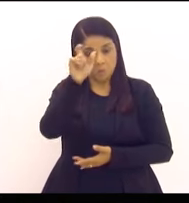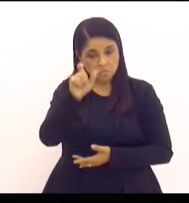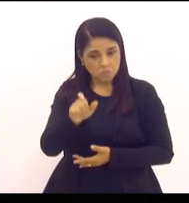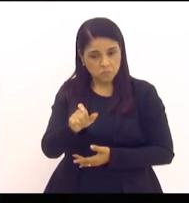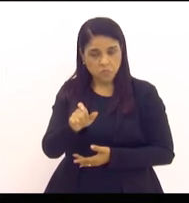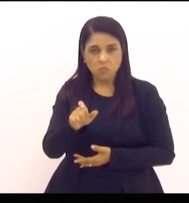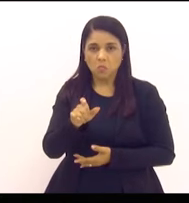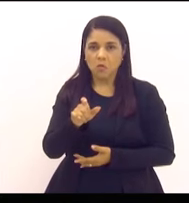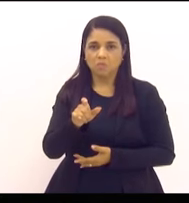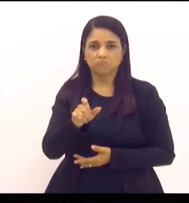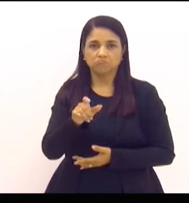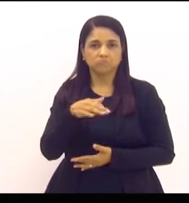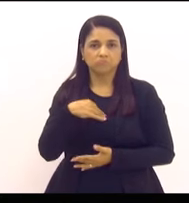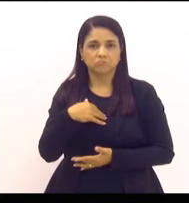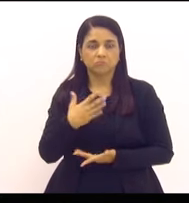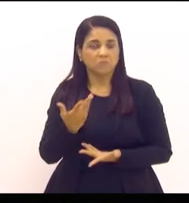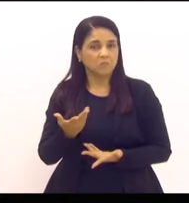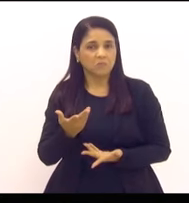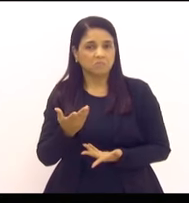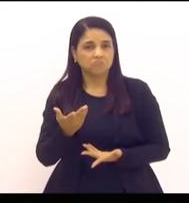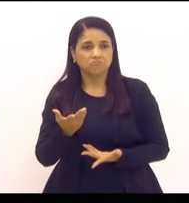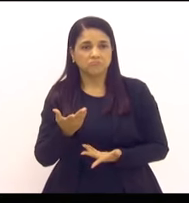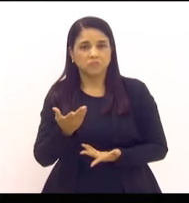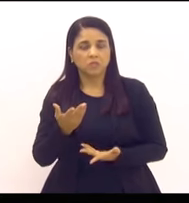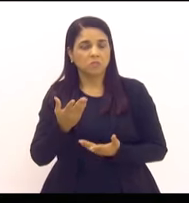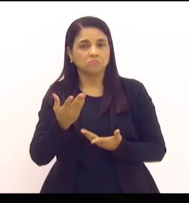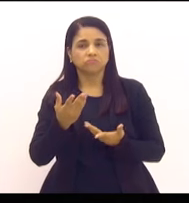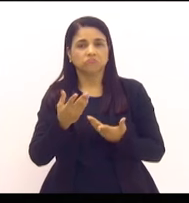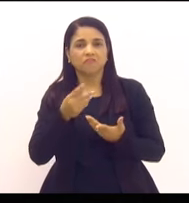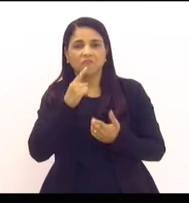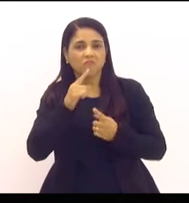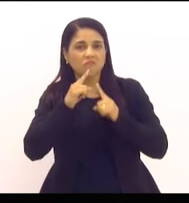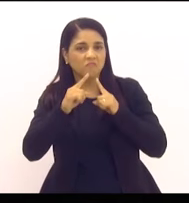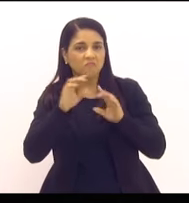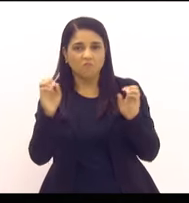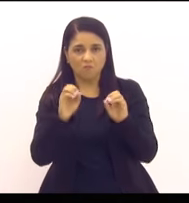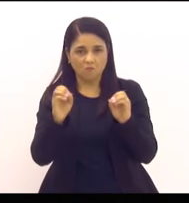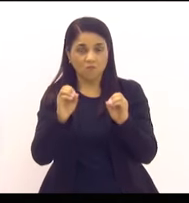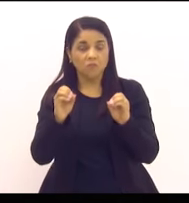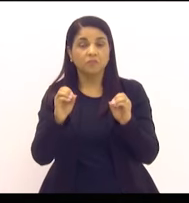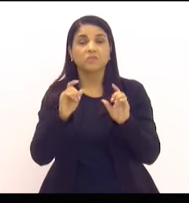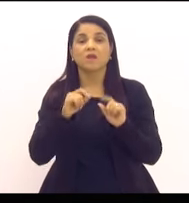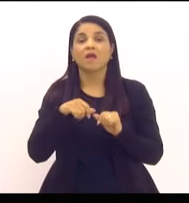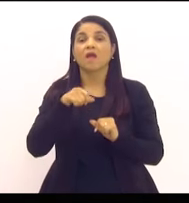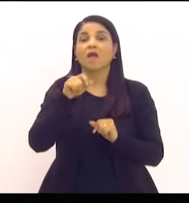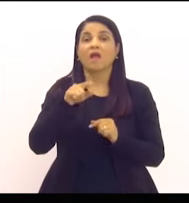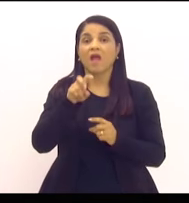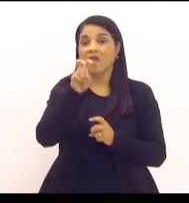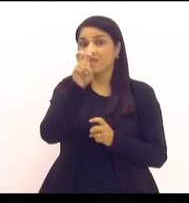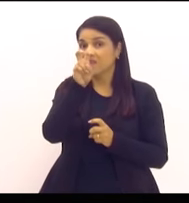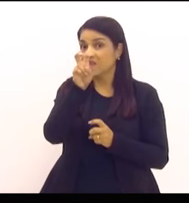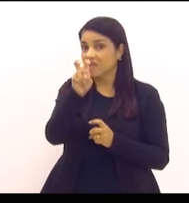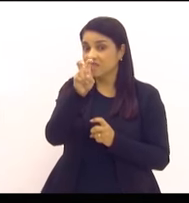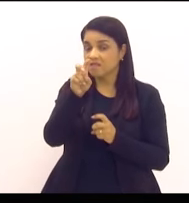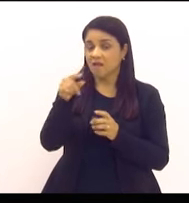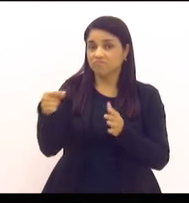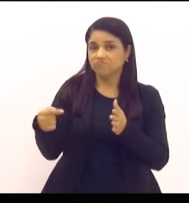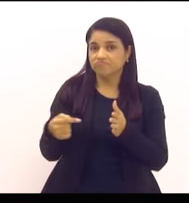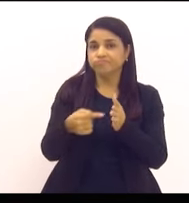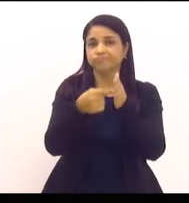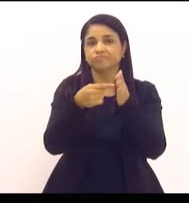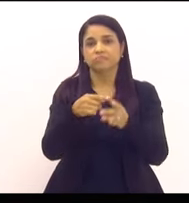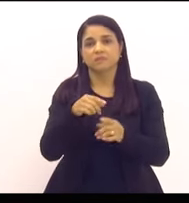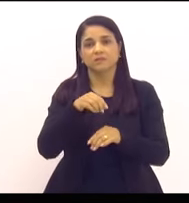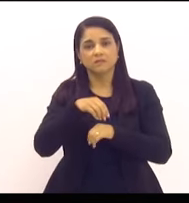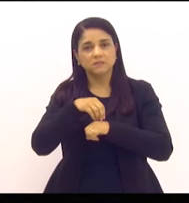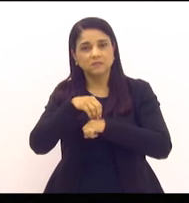tenho nenhuma observação a fazer, nós estaremos vendo a quinta indicação para o cargo